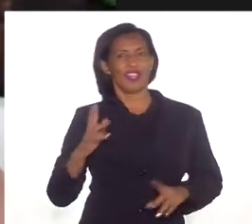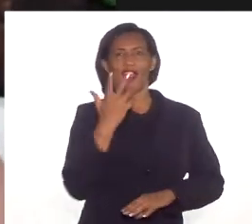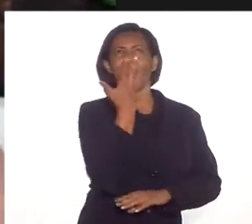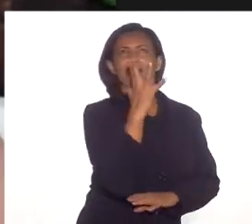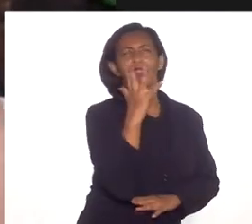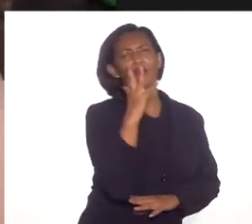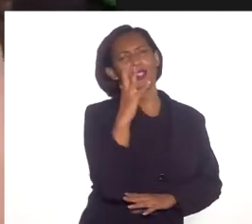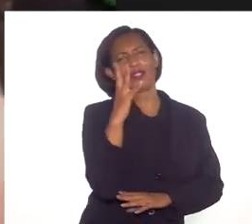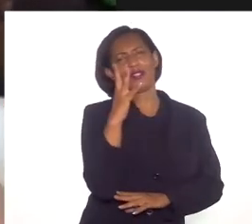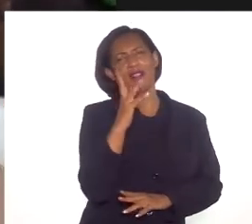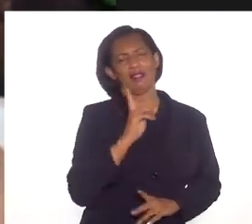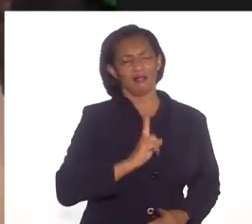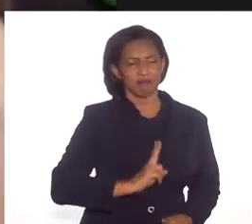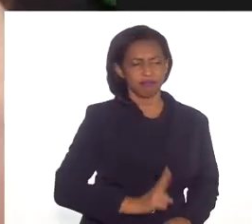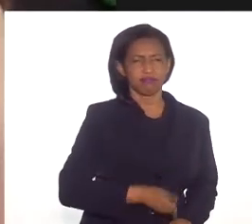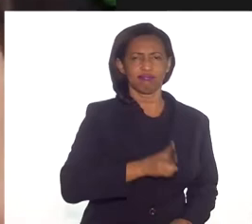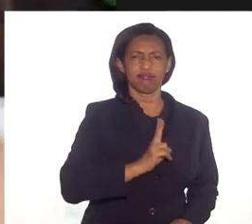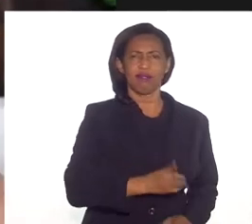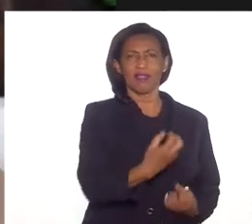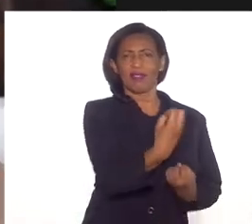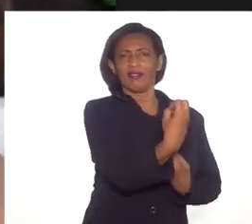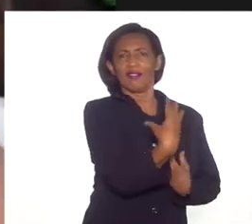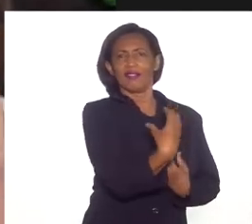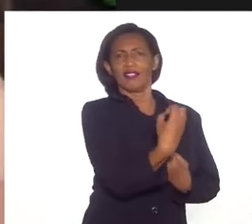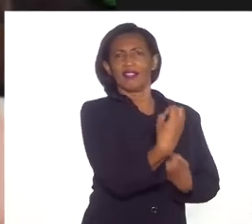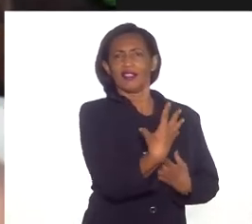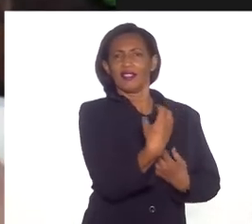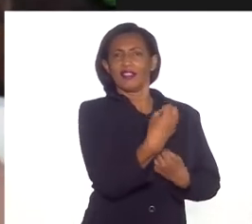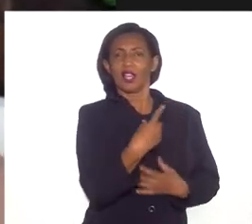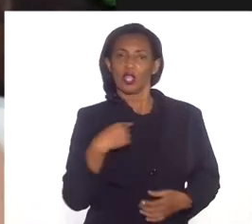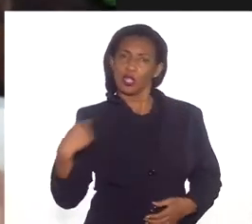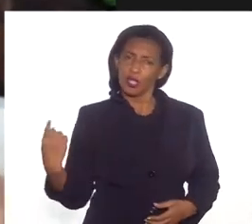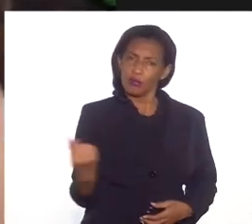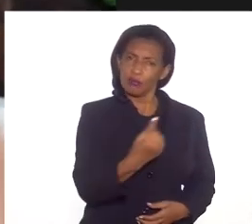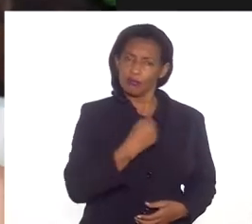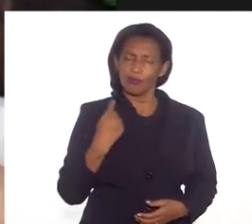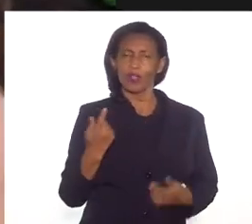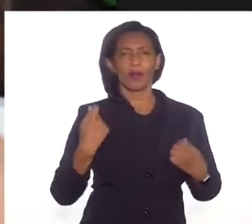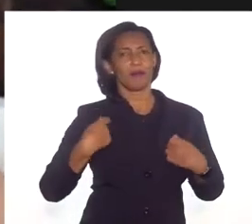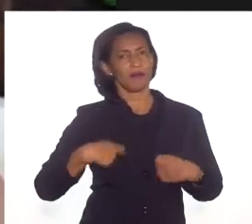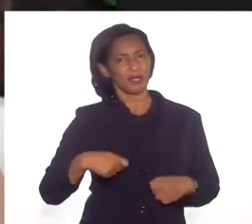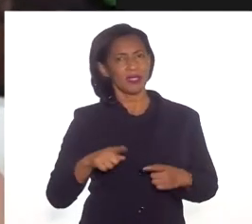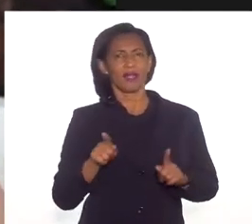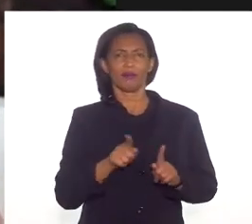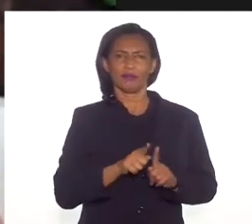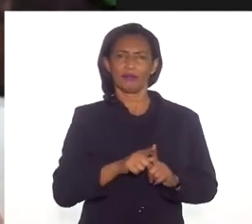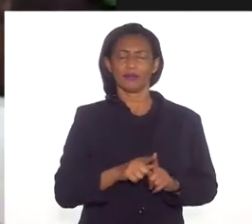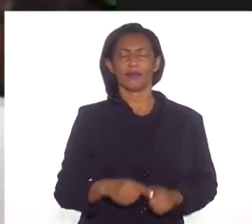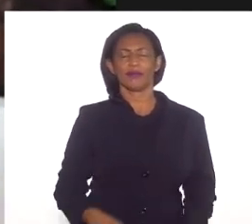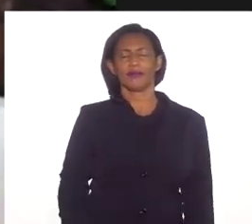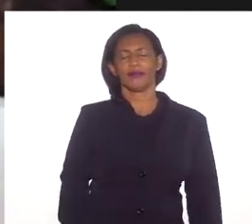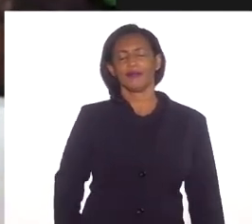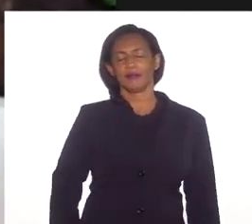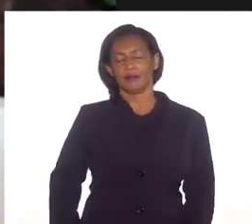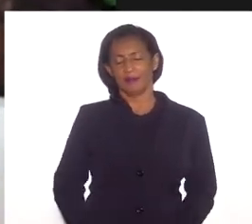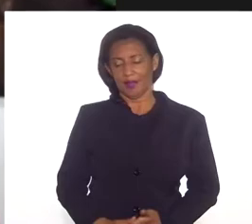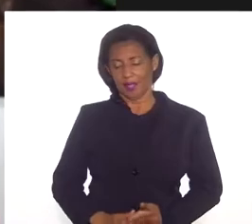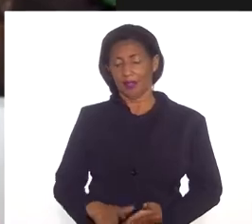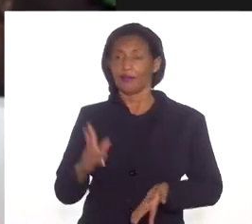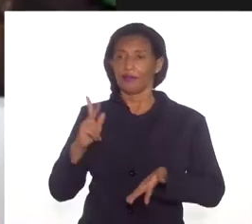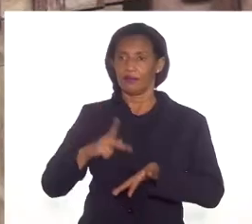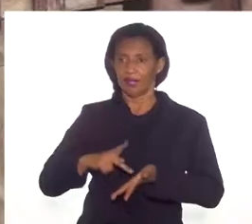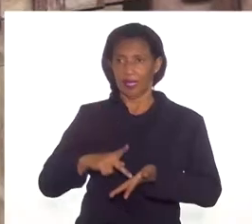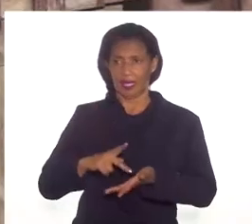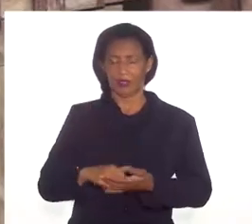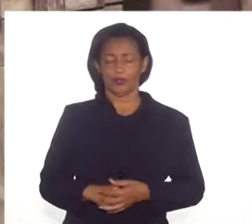né? A natureza, ela é cíclica e ela vai nos ensinando que nós também somos e devemos ser cíclicos. Verdade.